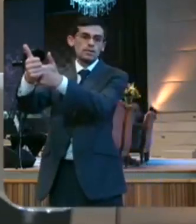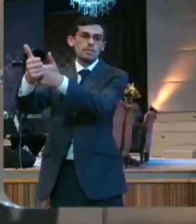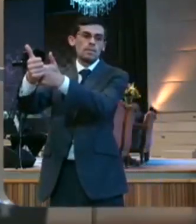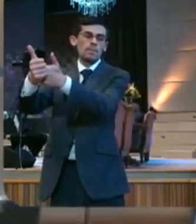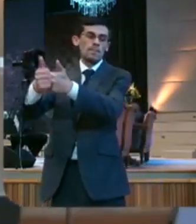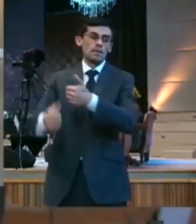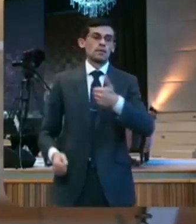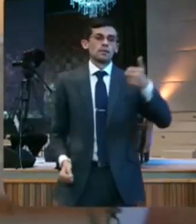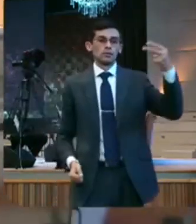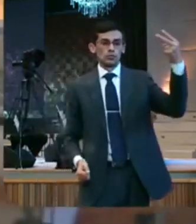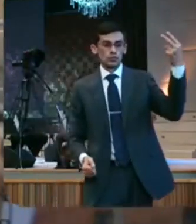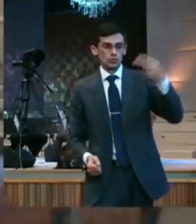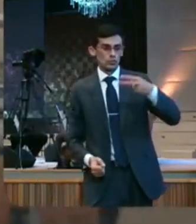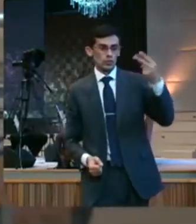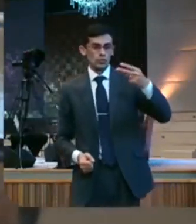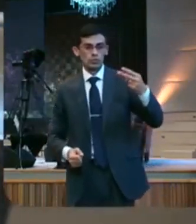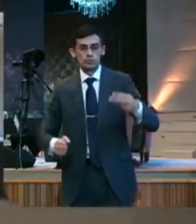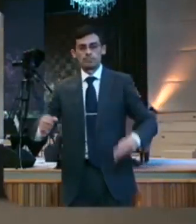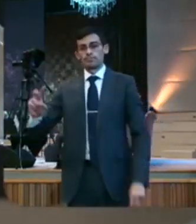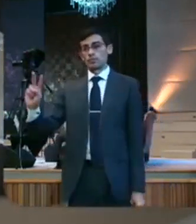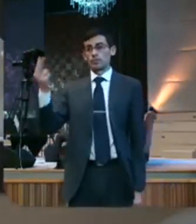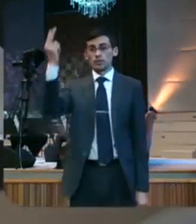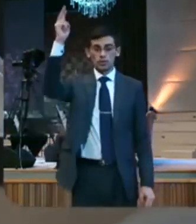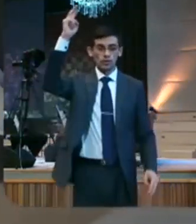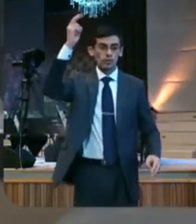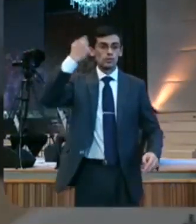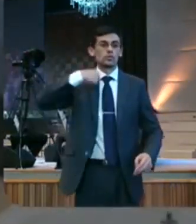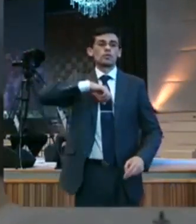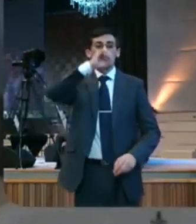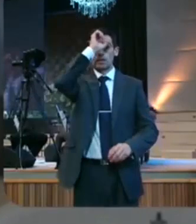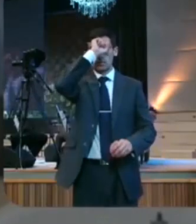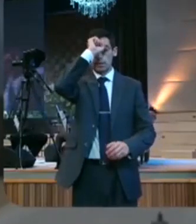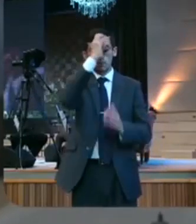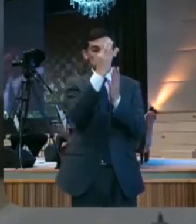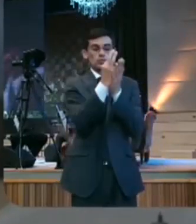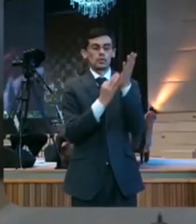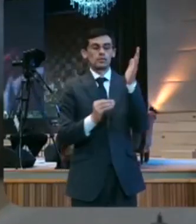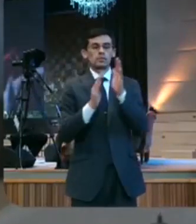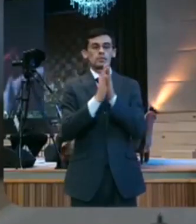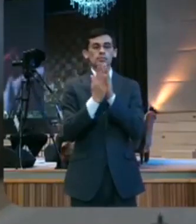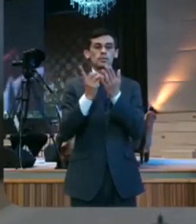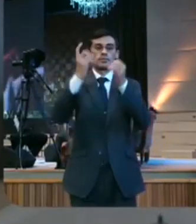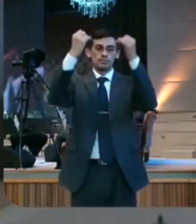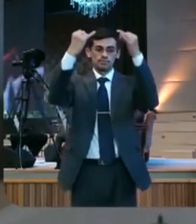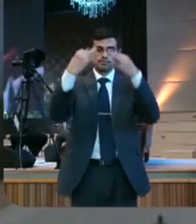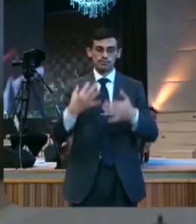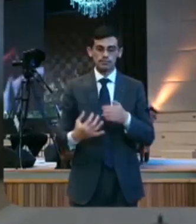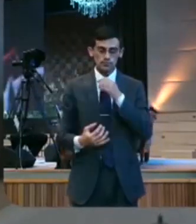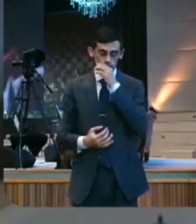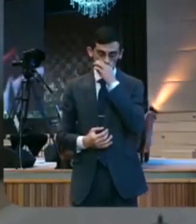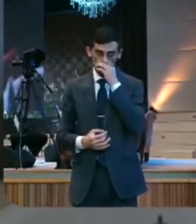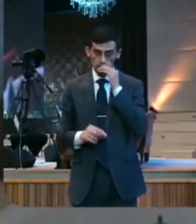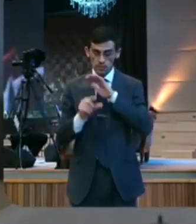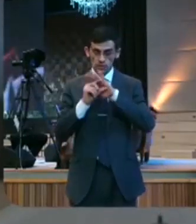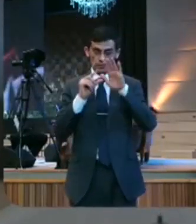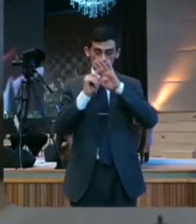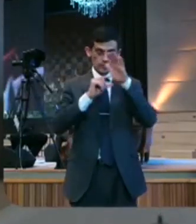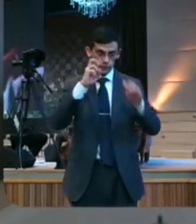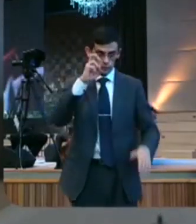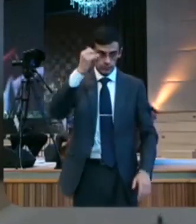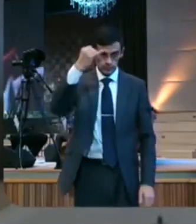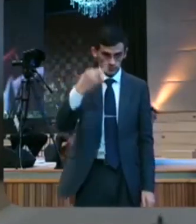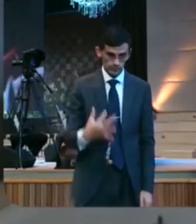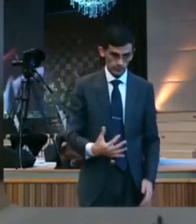Segundo princípio de vitória, que a gente vai aprender nesse texto da palavra de Deus. Verso 5